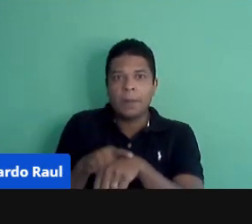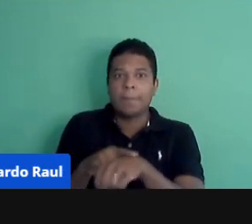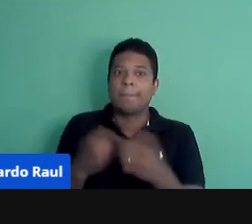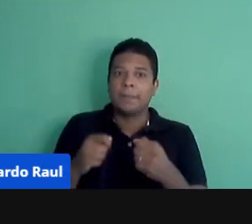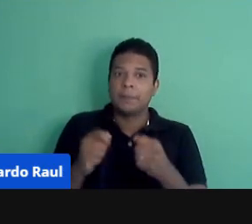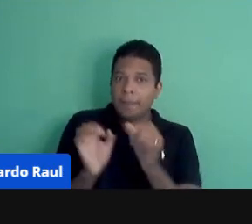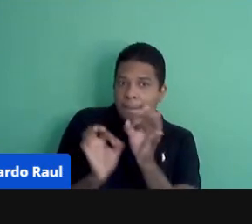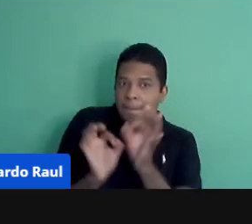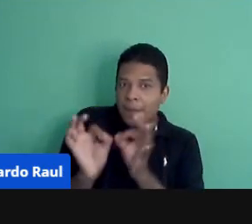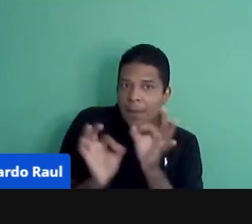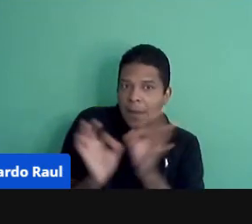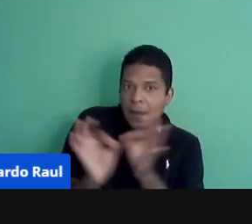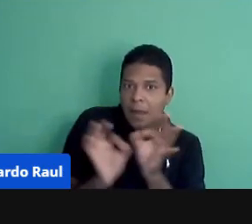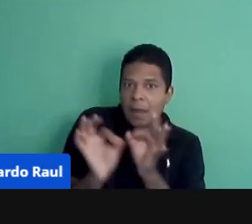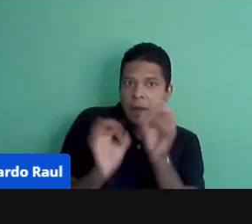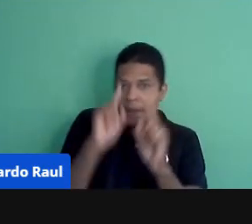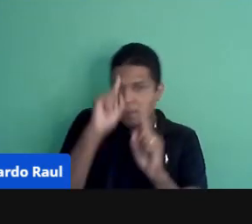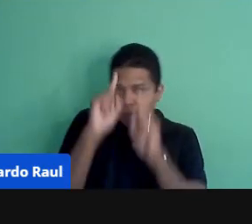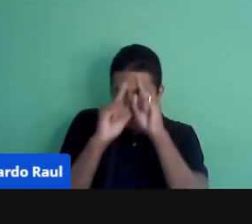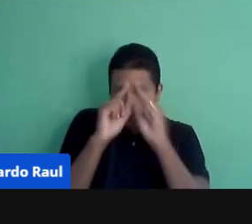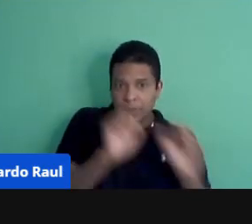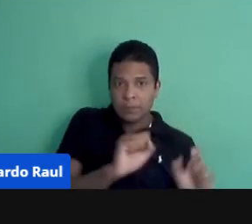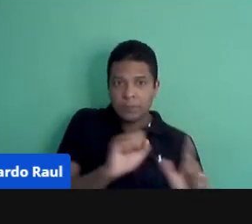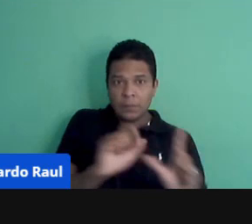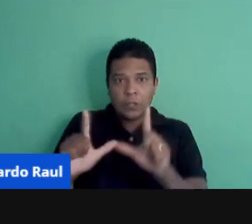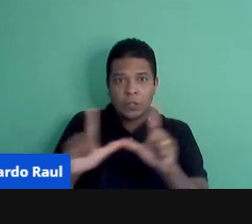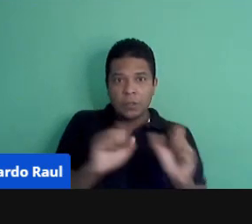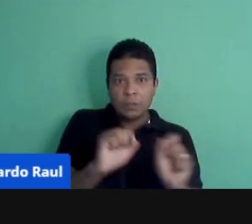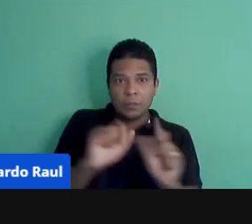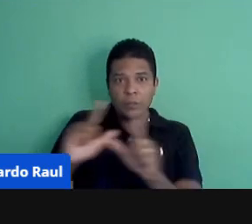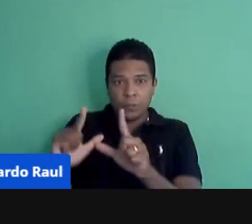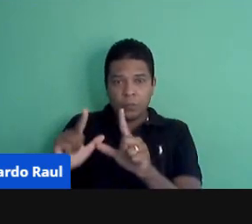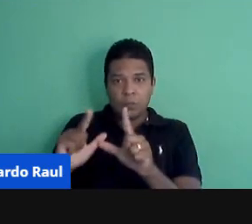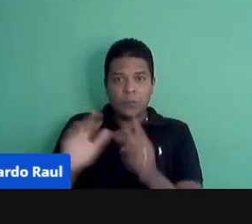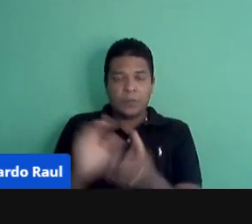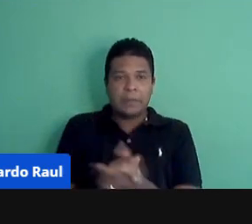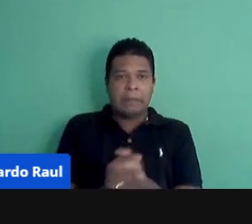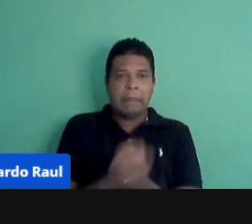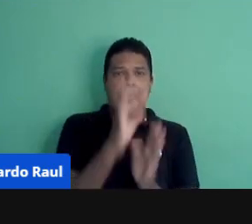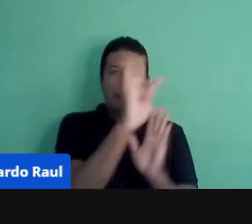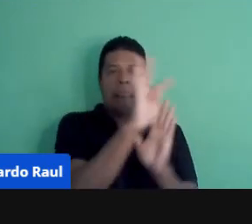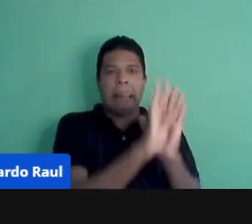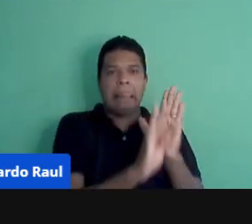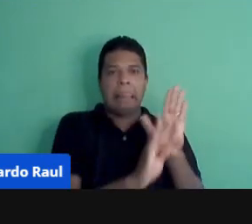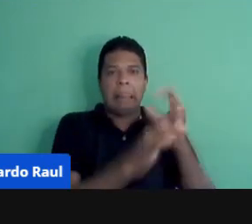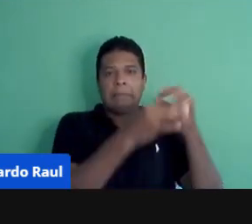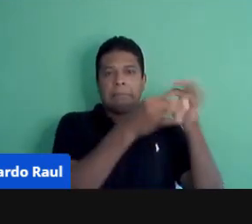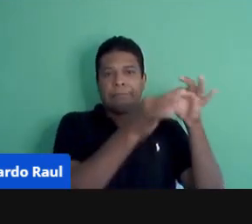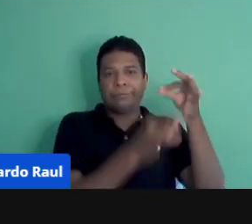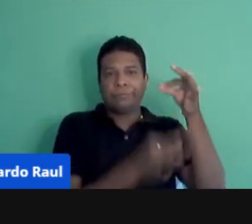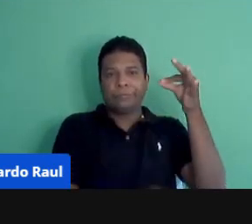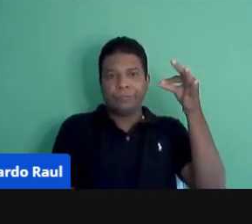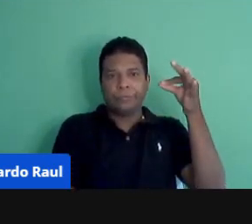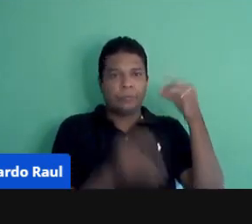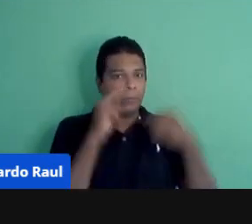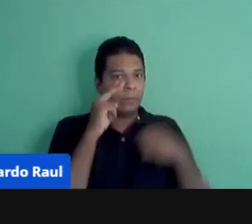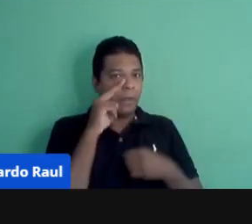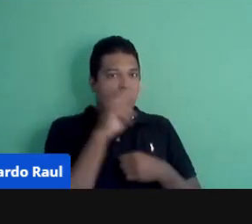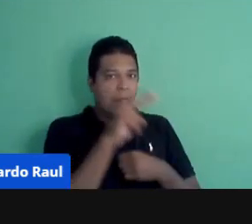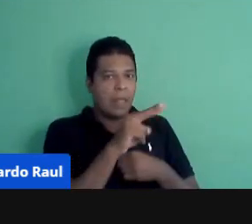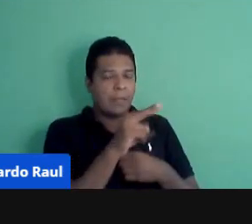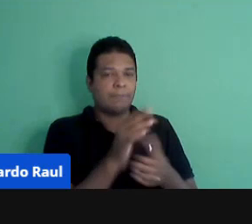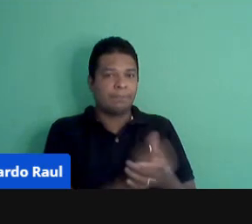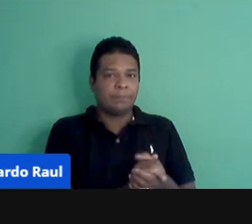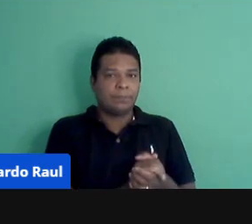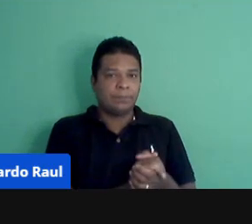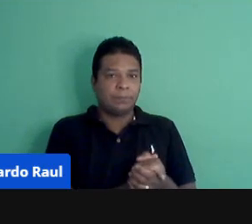todo ele. Prepara os slides, organiza o conteúdo, nada de texto, porque ele não vai ler numa tela. Se ele, como o professor Jorge falou, muitos vão pegar